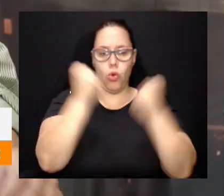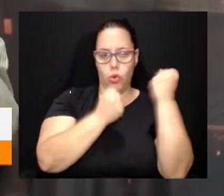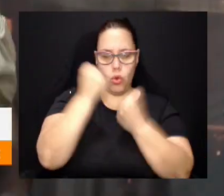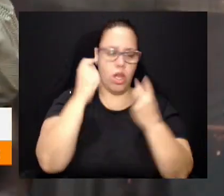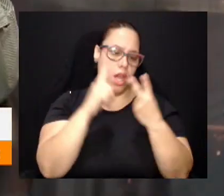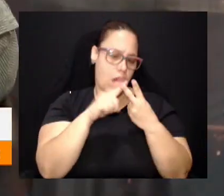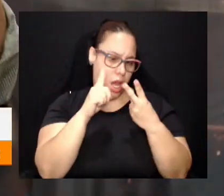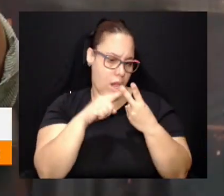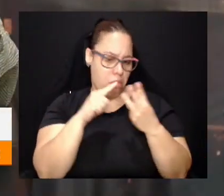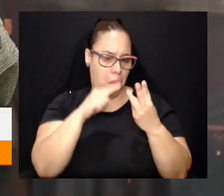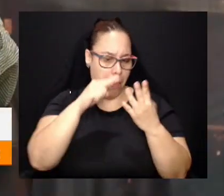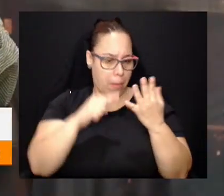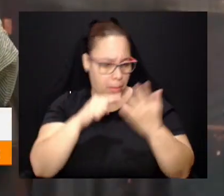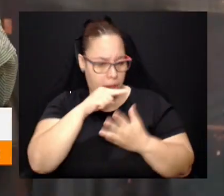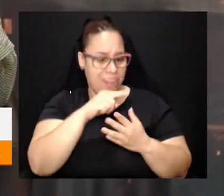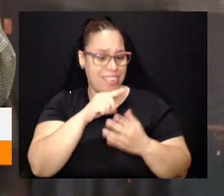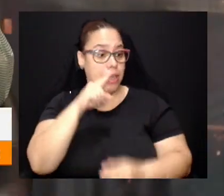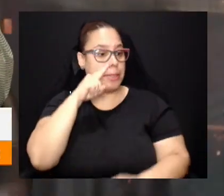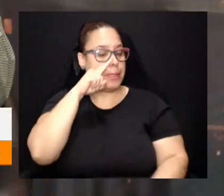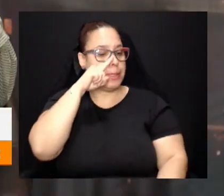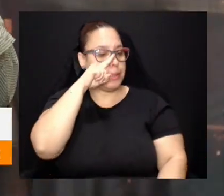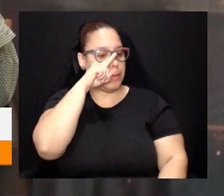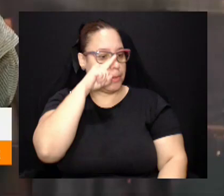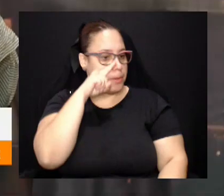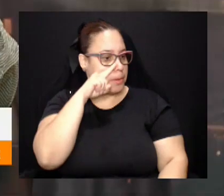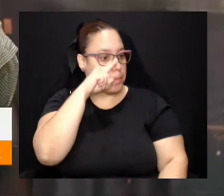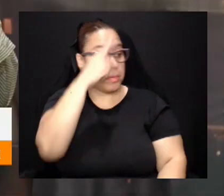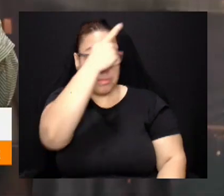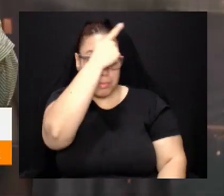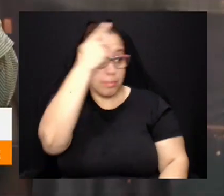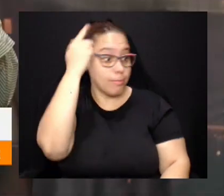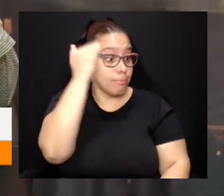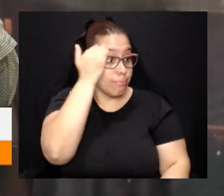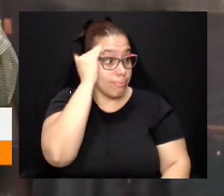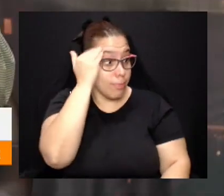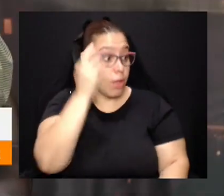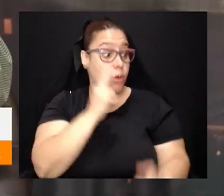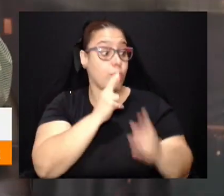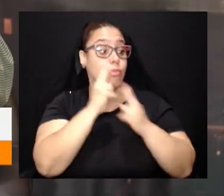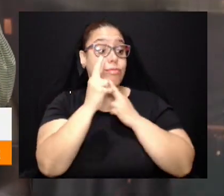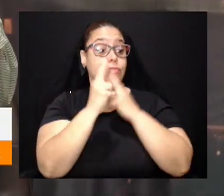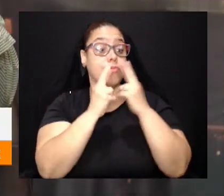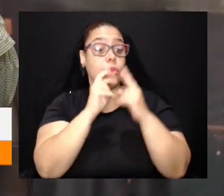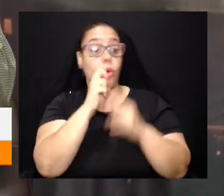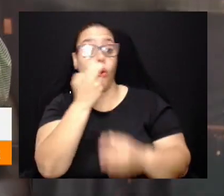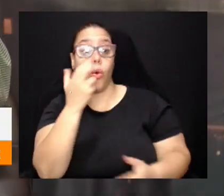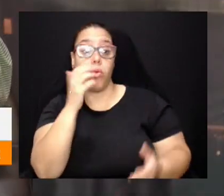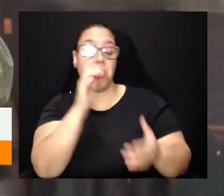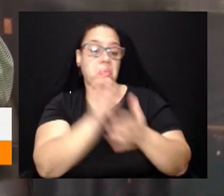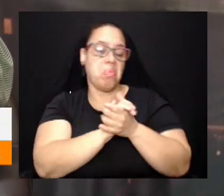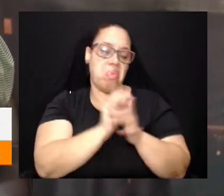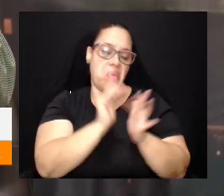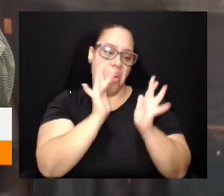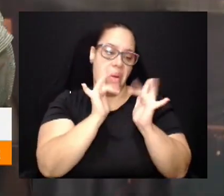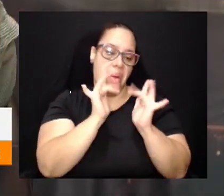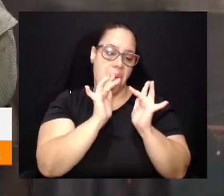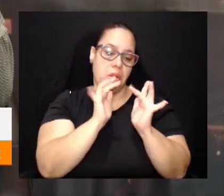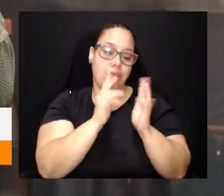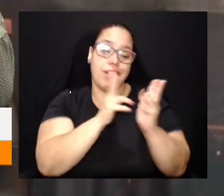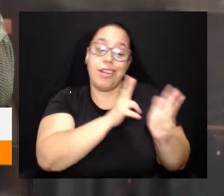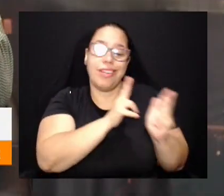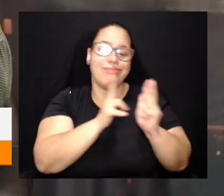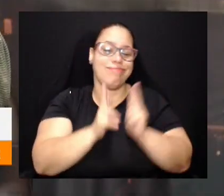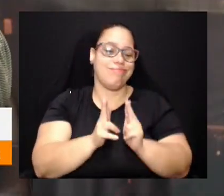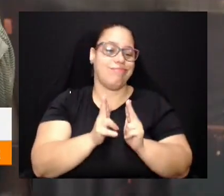E existe um perigo muito grande das pessoas entenderem os relacionamentos ou os parceiros de relacionamento da mesma maneira. Quer dizer,